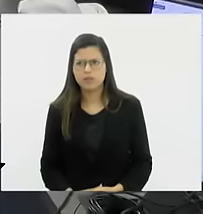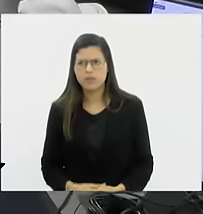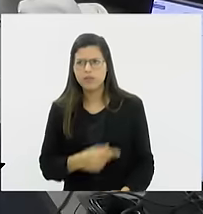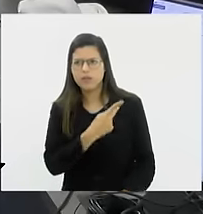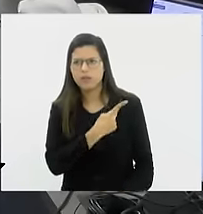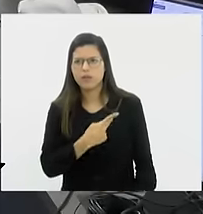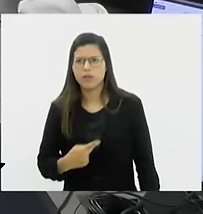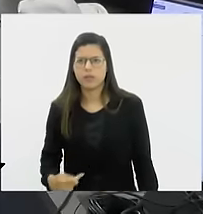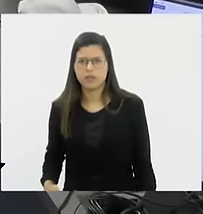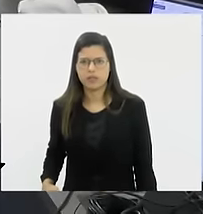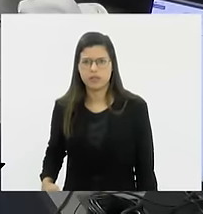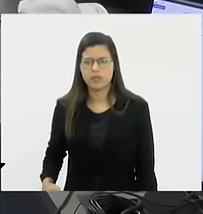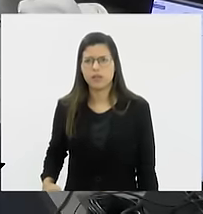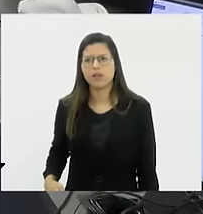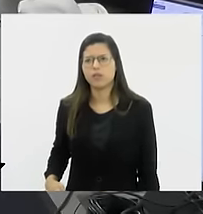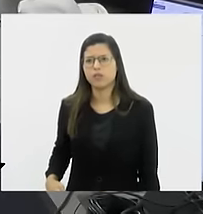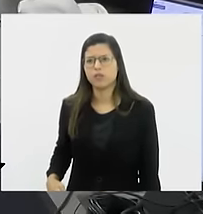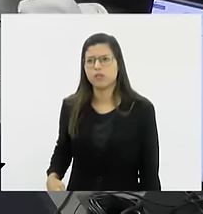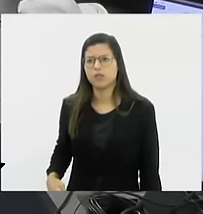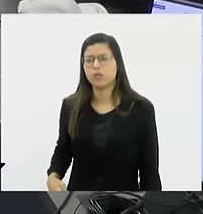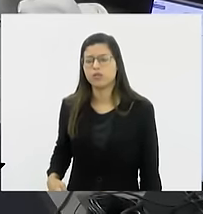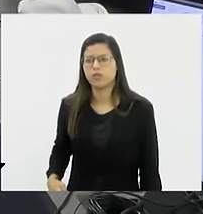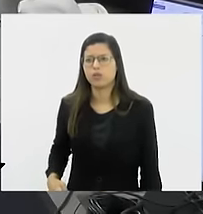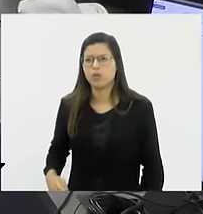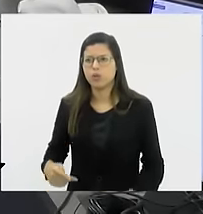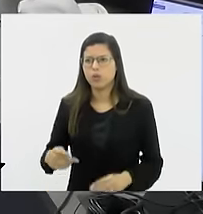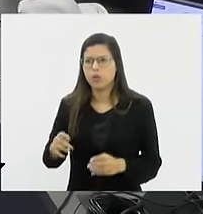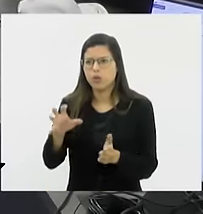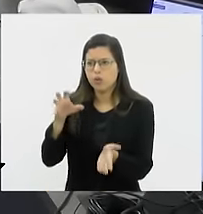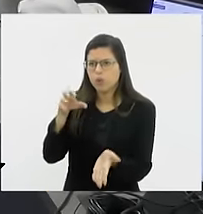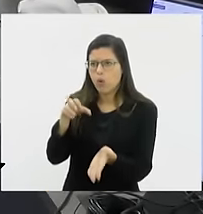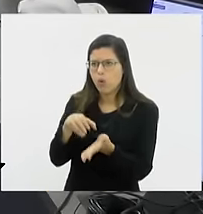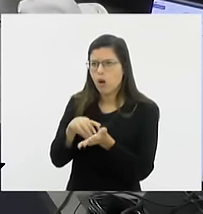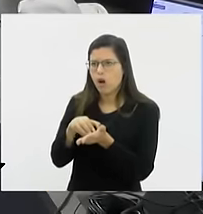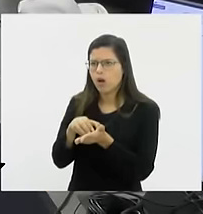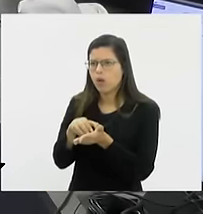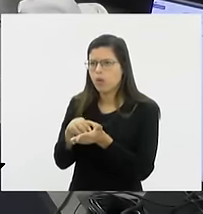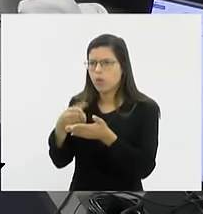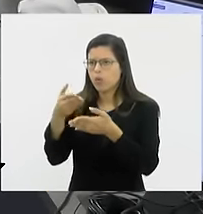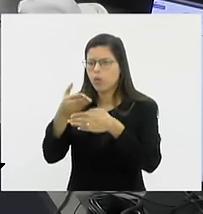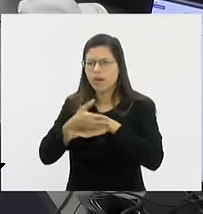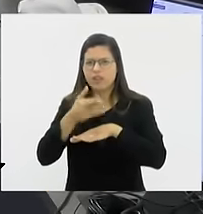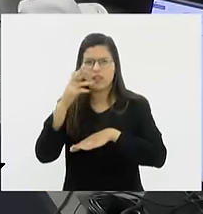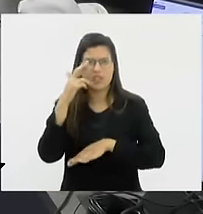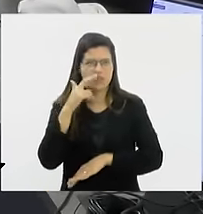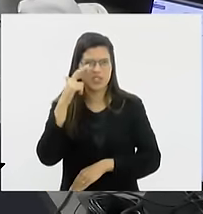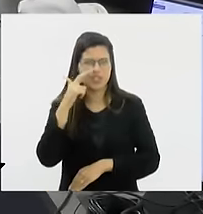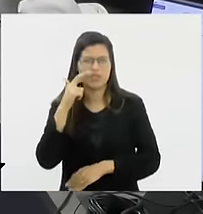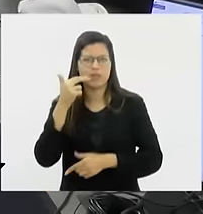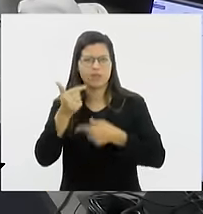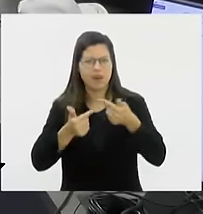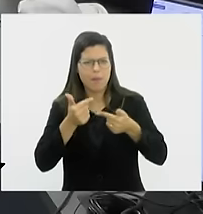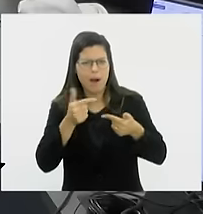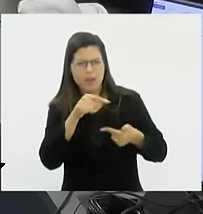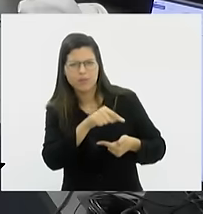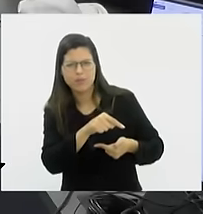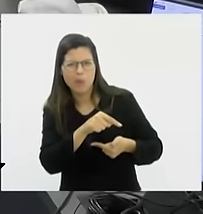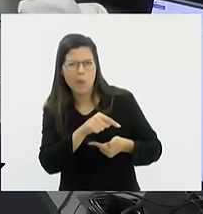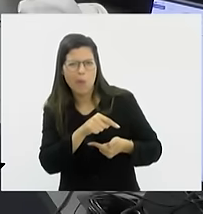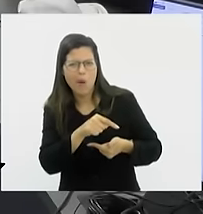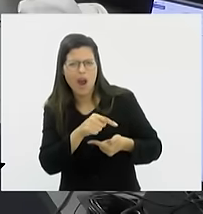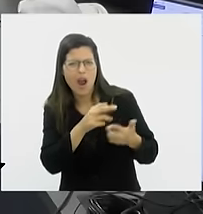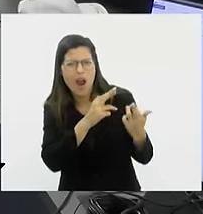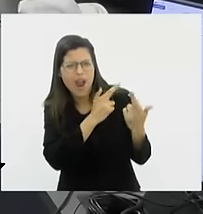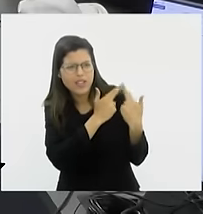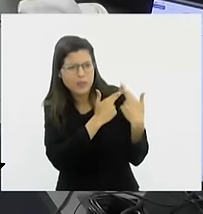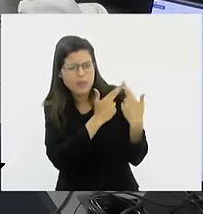Presidente do órgão não interfere na corregedoria que trabalha para o senhor. Não, não posso interferir no trabalho. A